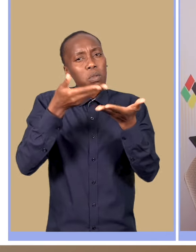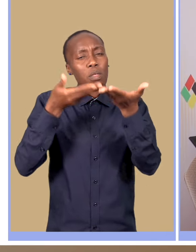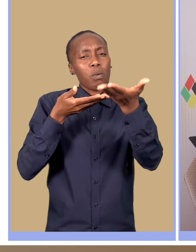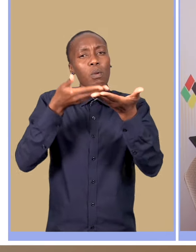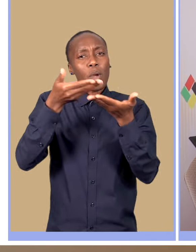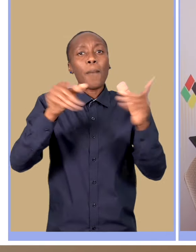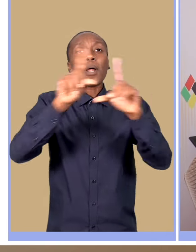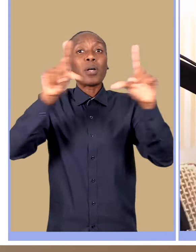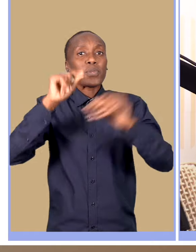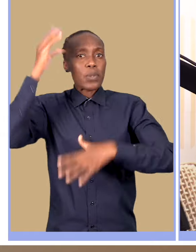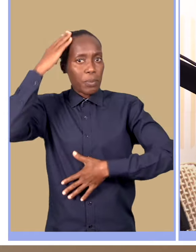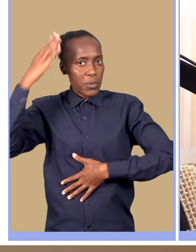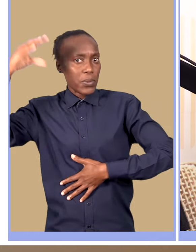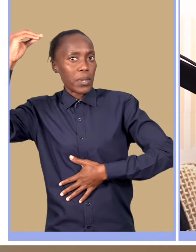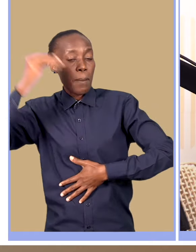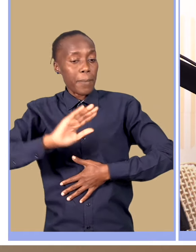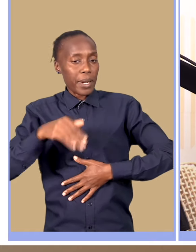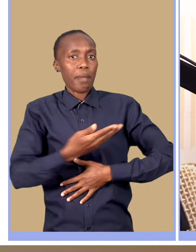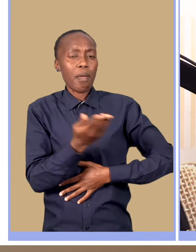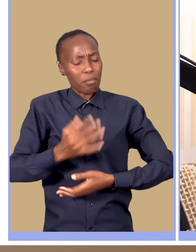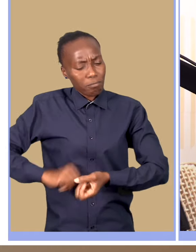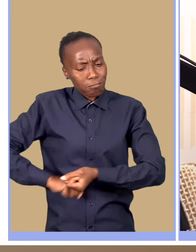encontrar forças, não é? Para poder